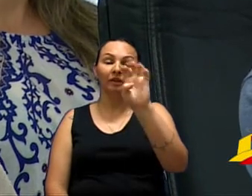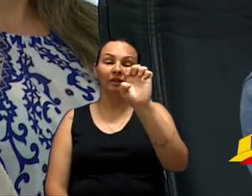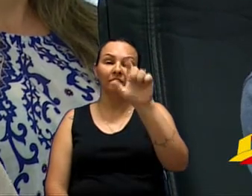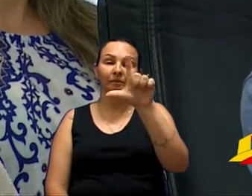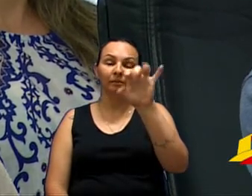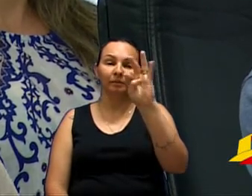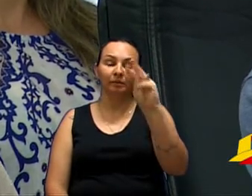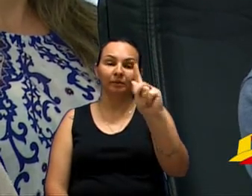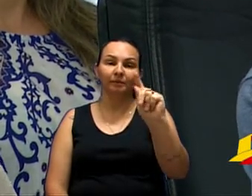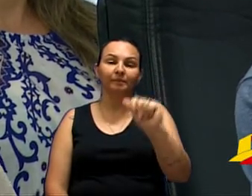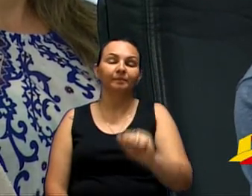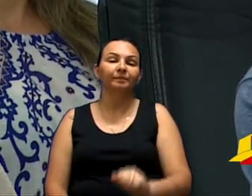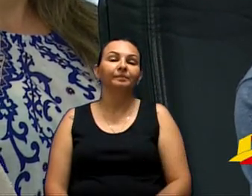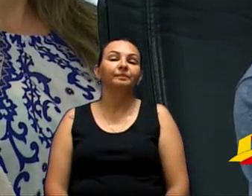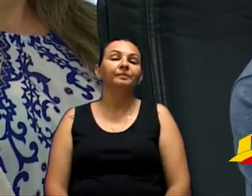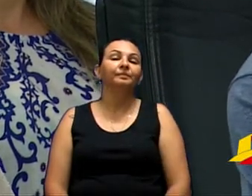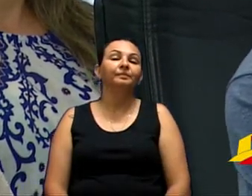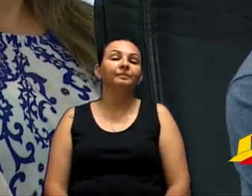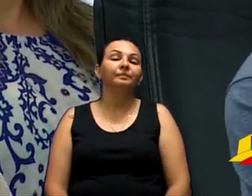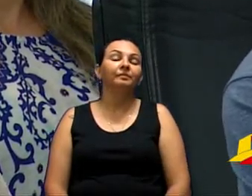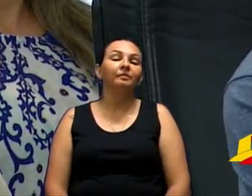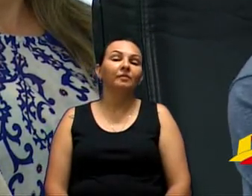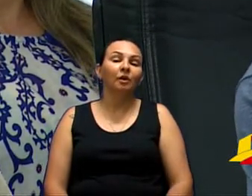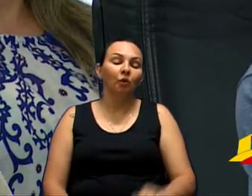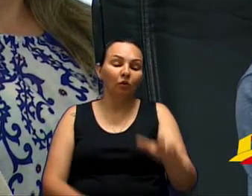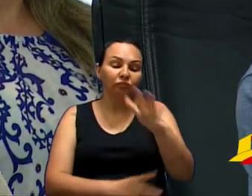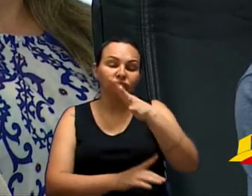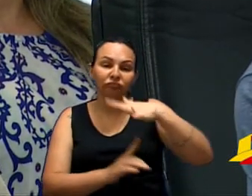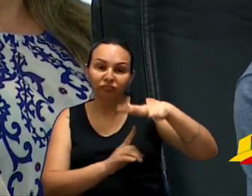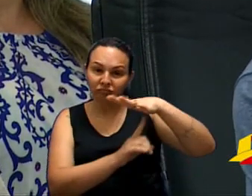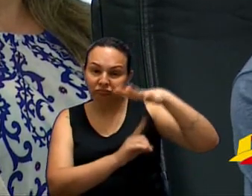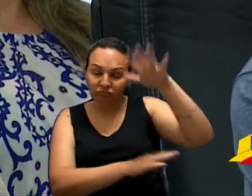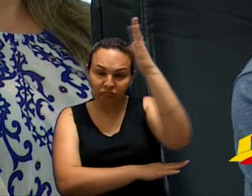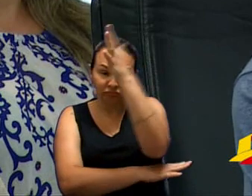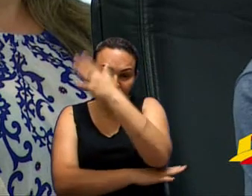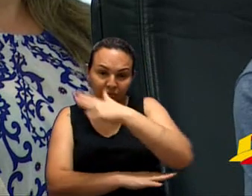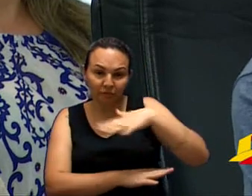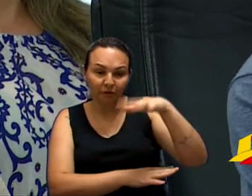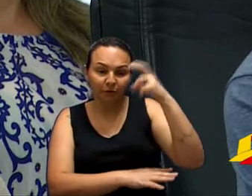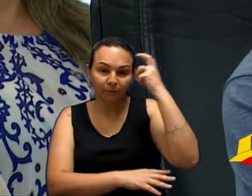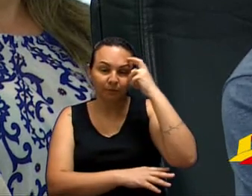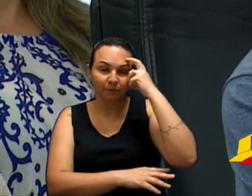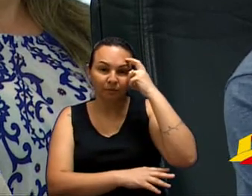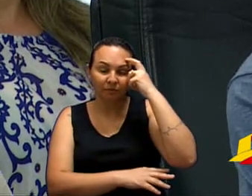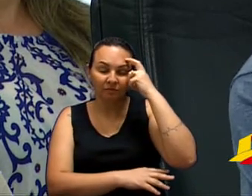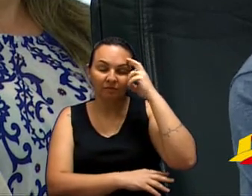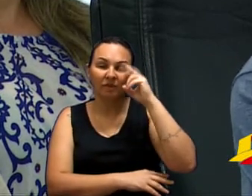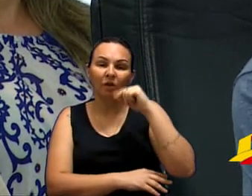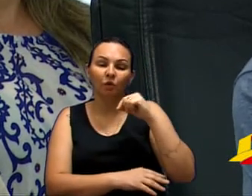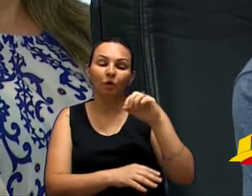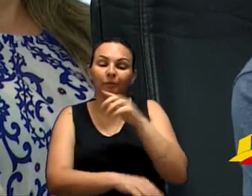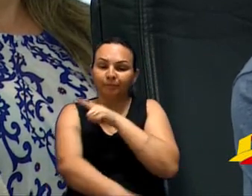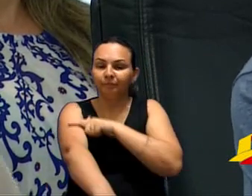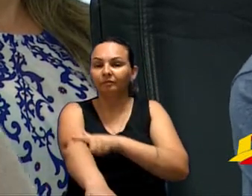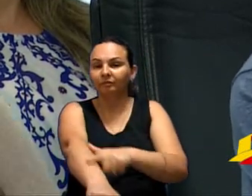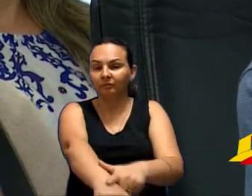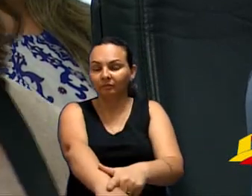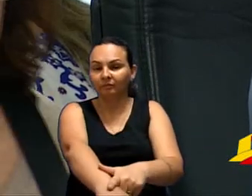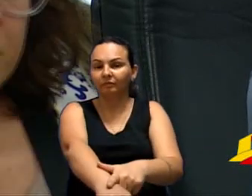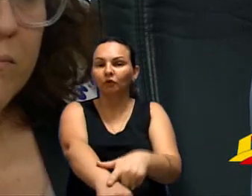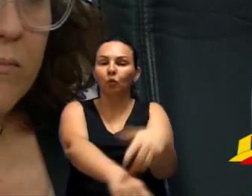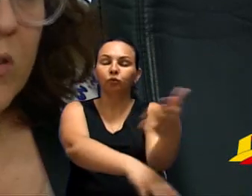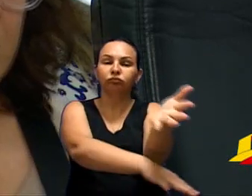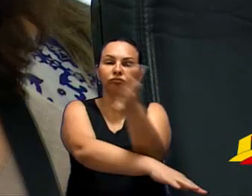a floresta cultural também como exemplo dessa ocupação que o paulo falou em relação à educação a educação ambiental à